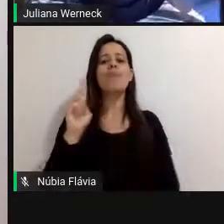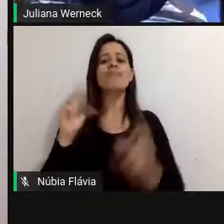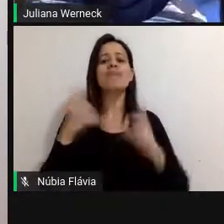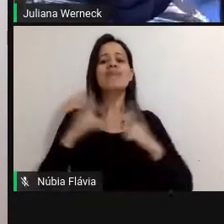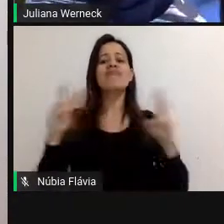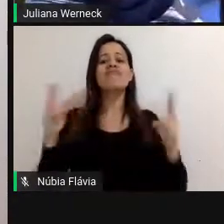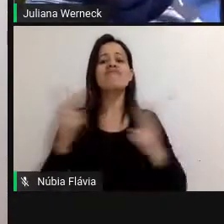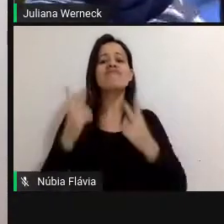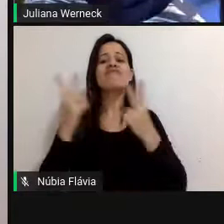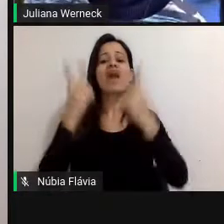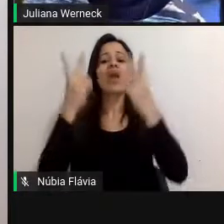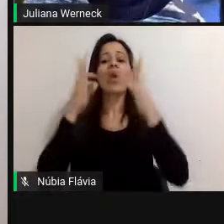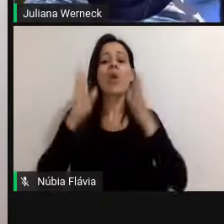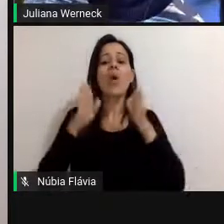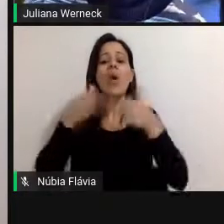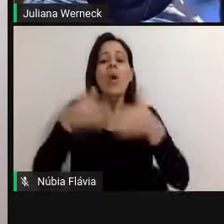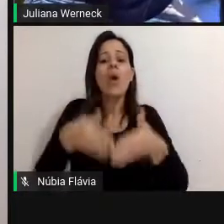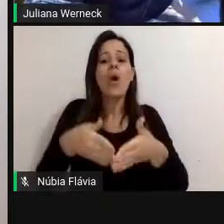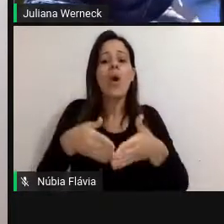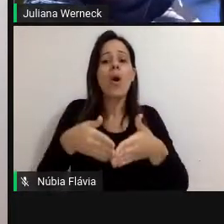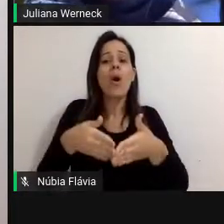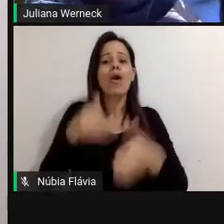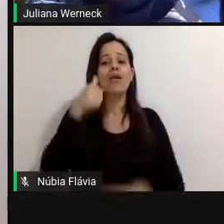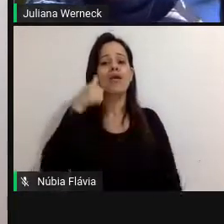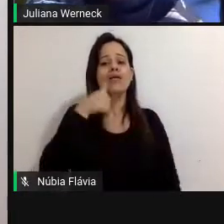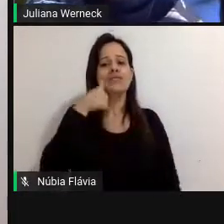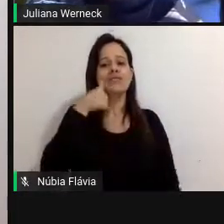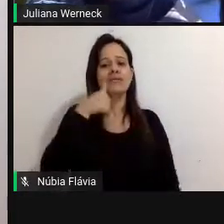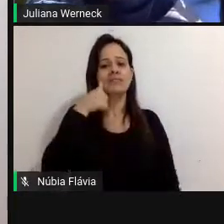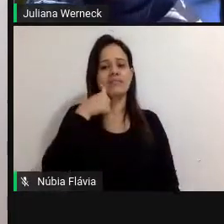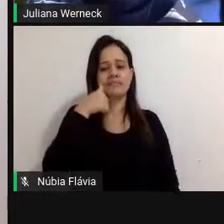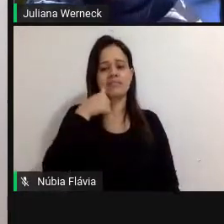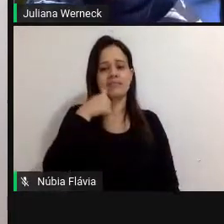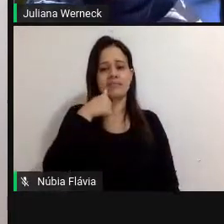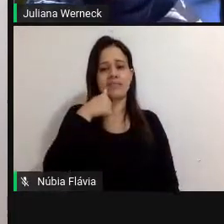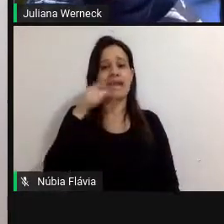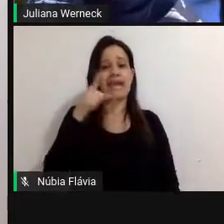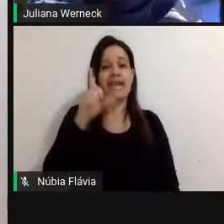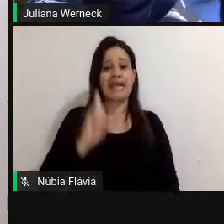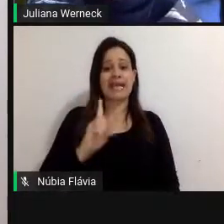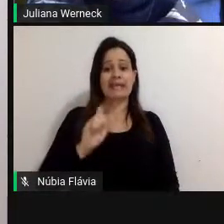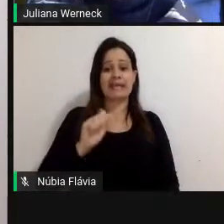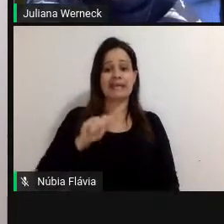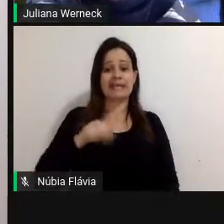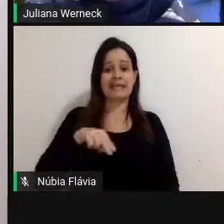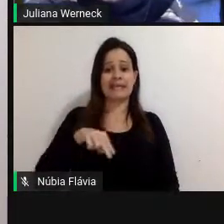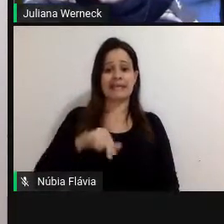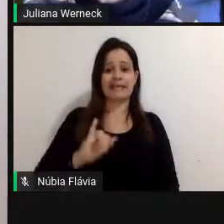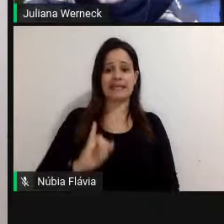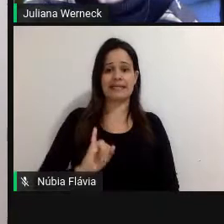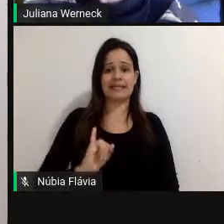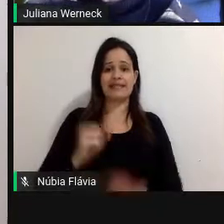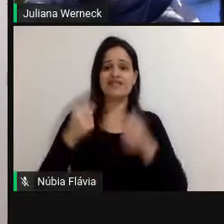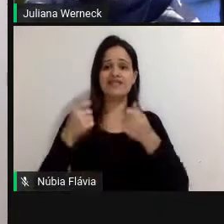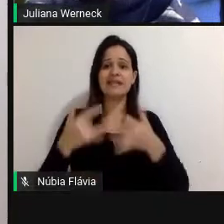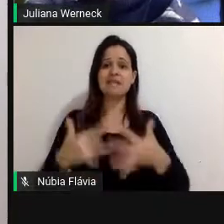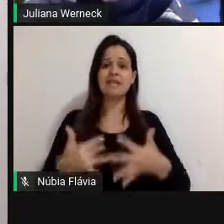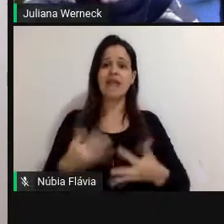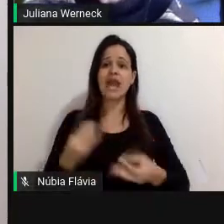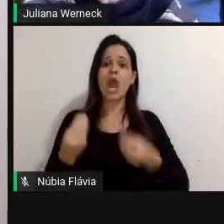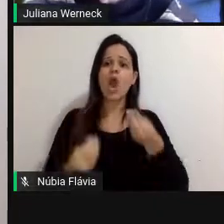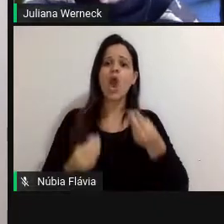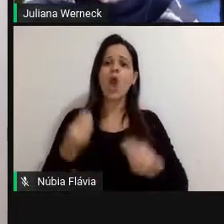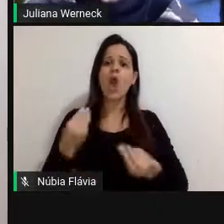ditos femininos. O que a Dani vai trazer na palestra de hoje tem muito a ver com o cuidado, com